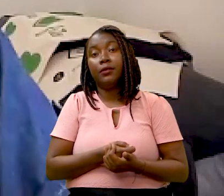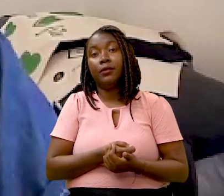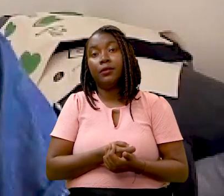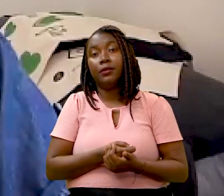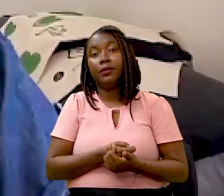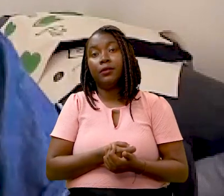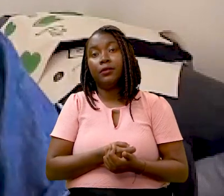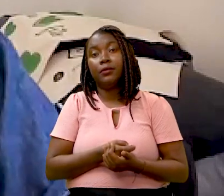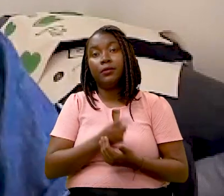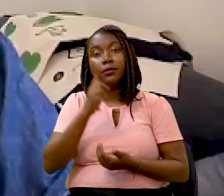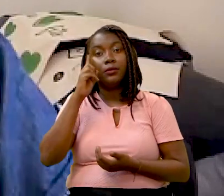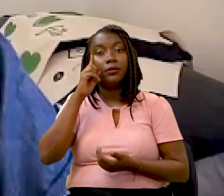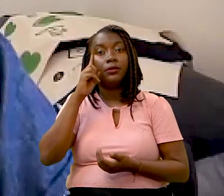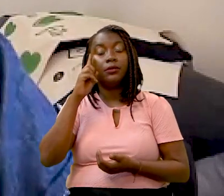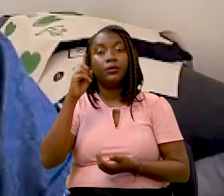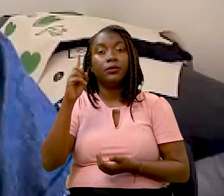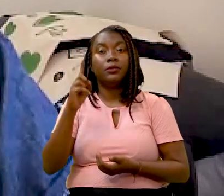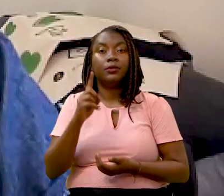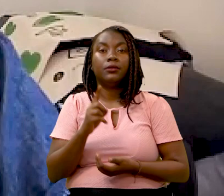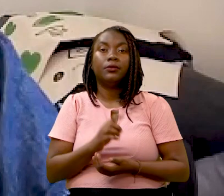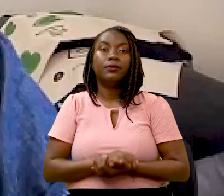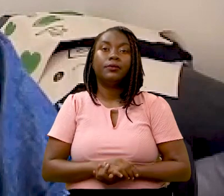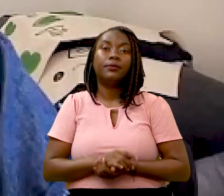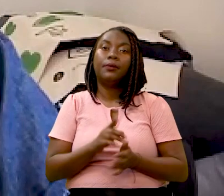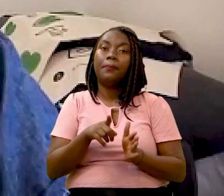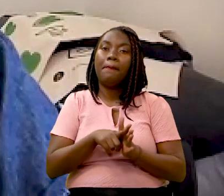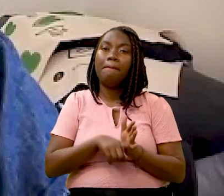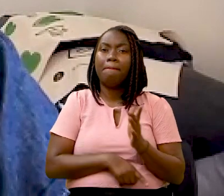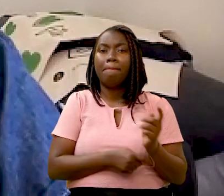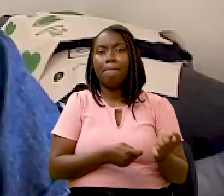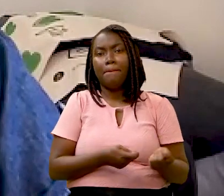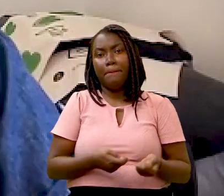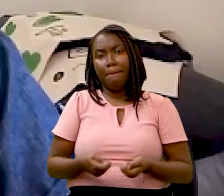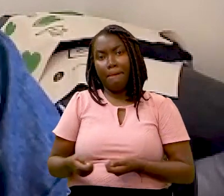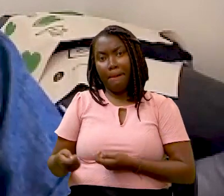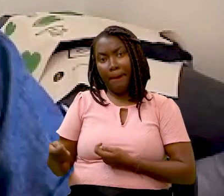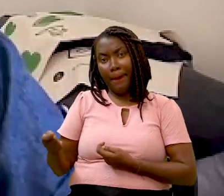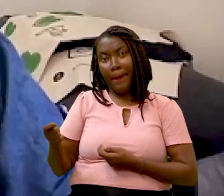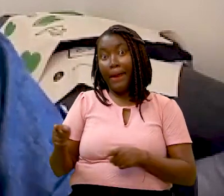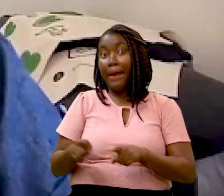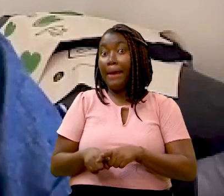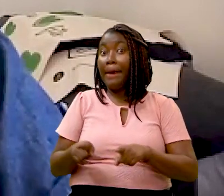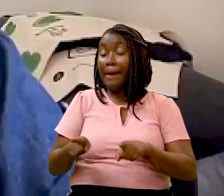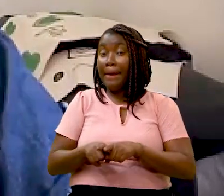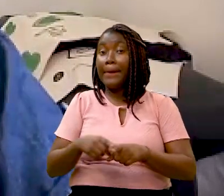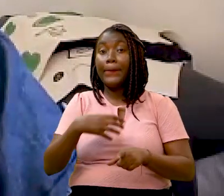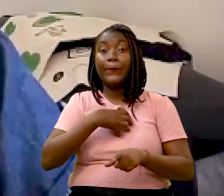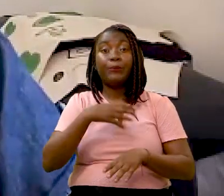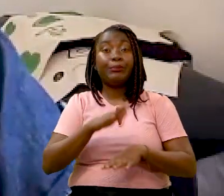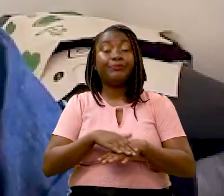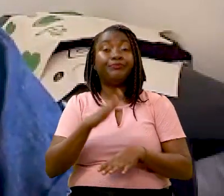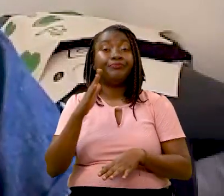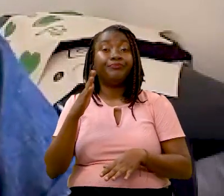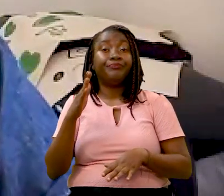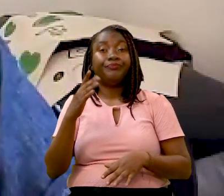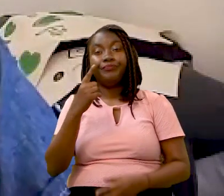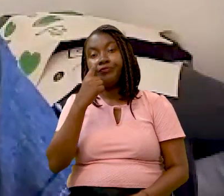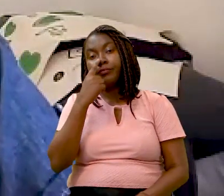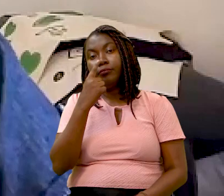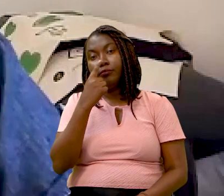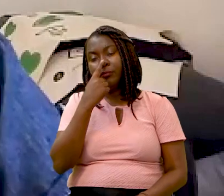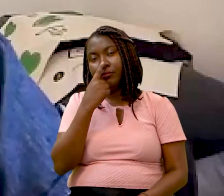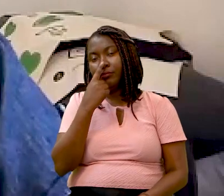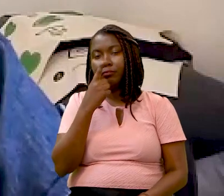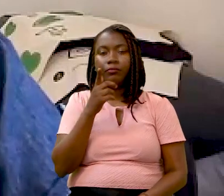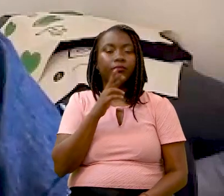em dias menos frequentes e também de forma mais afetiva